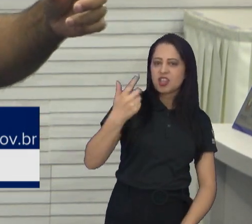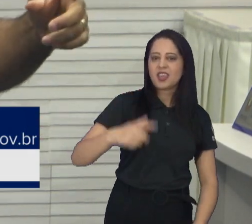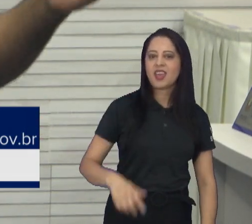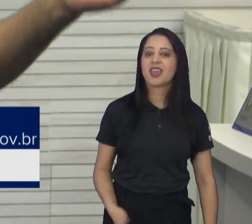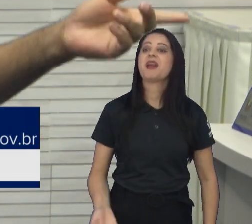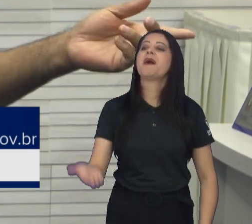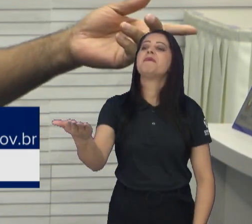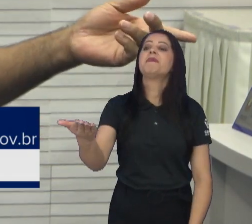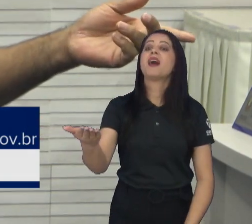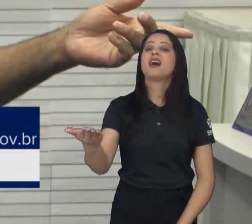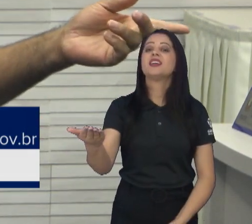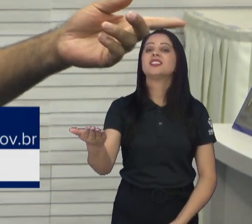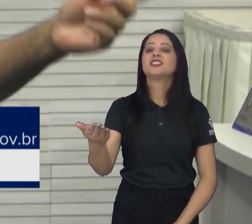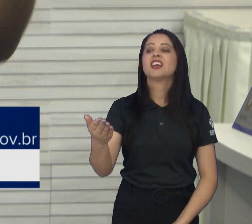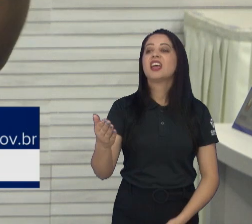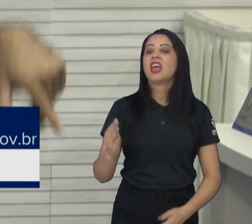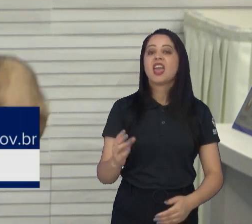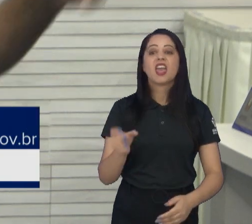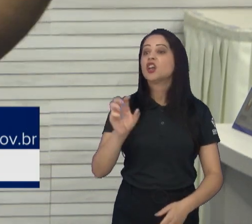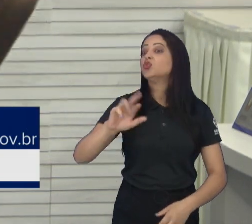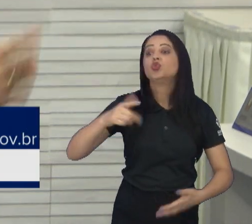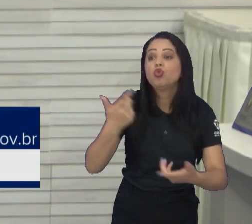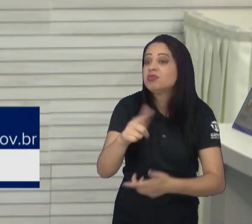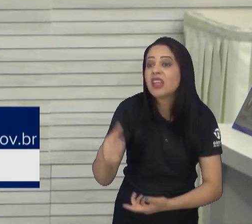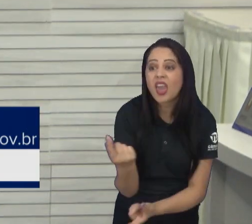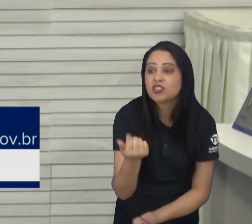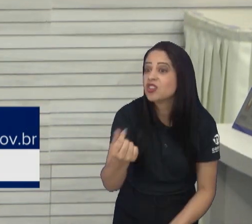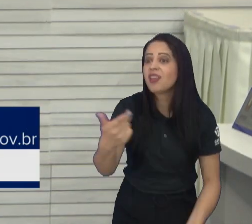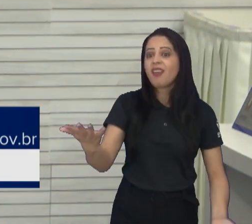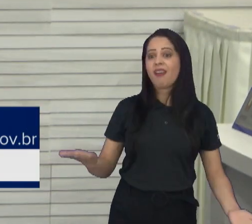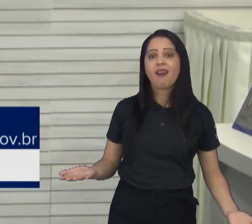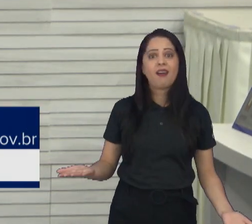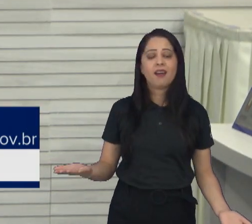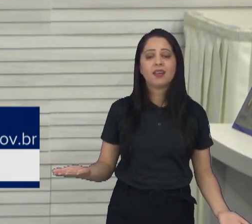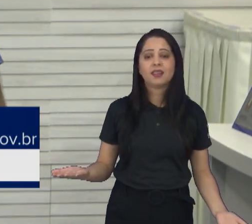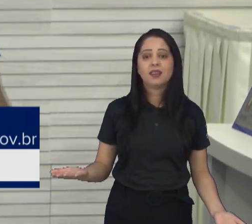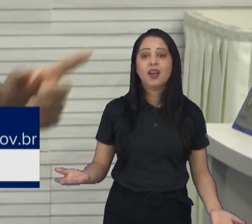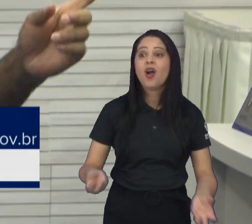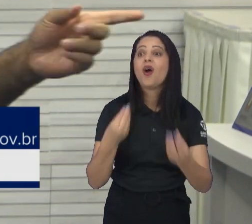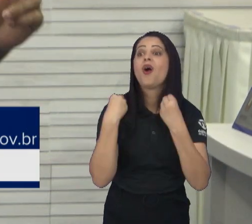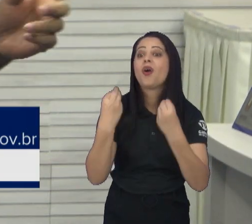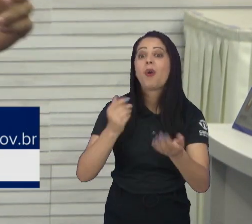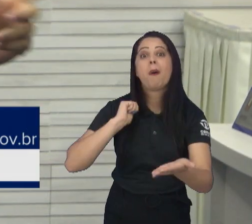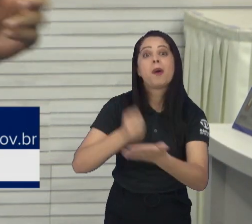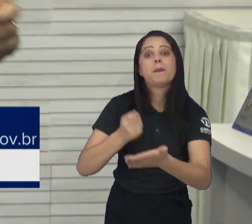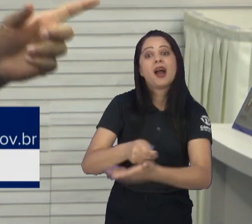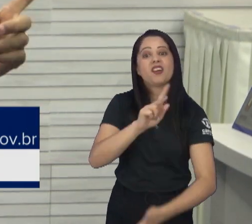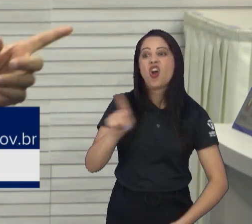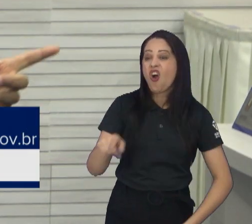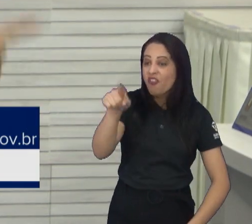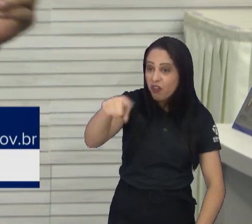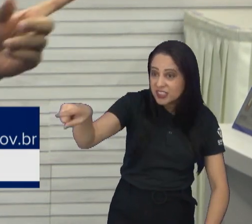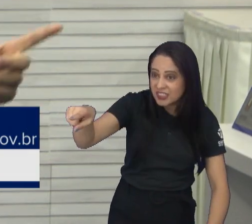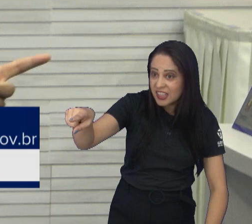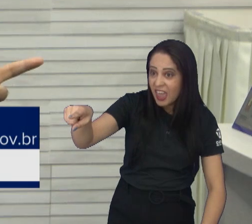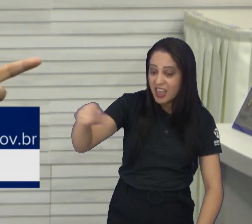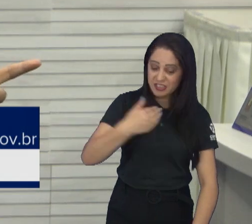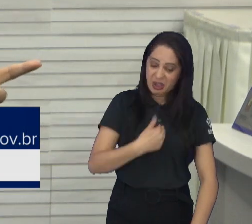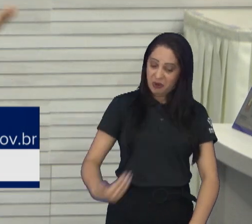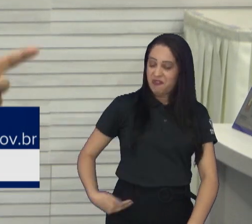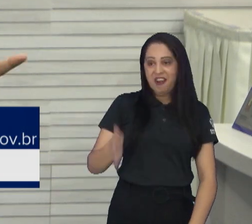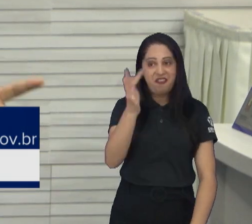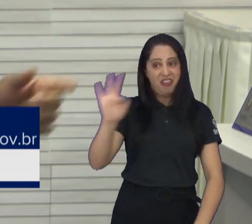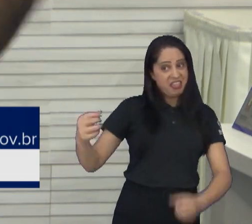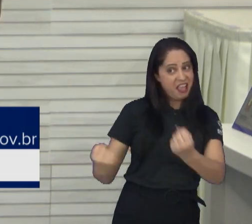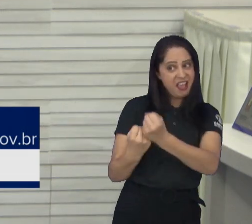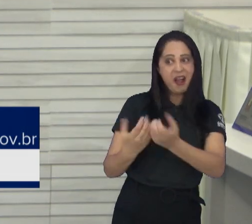vereadora. Ele mandou pro piso. Concluo, manda ele mandar pros professores. Tempo já tá encerrado, por favor. Então, vocês são governo federal,